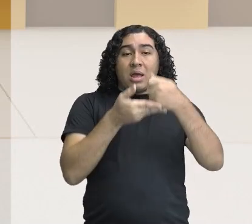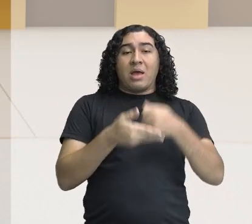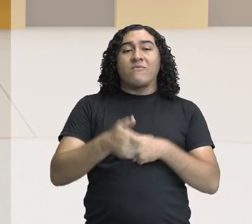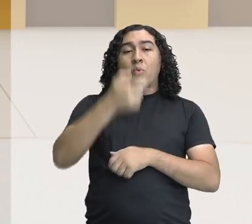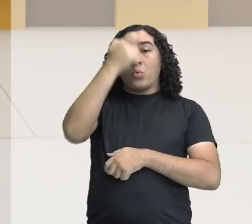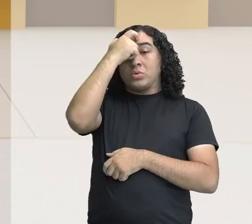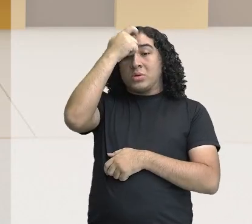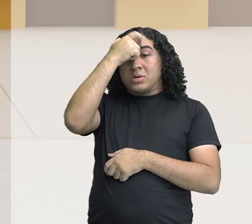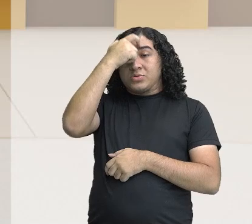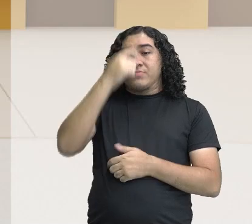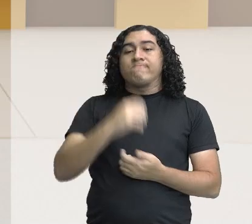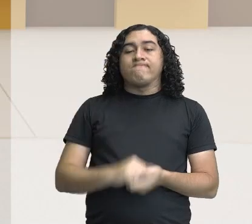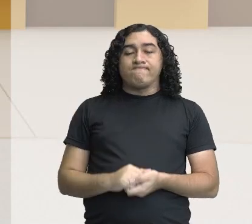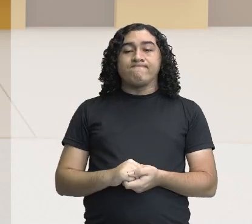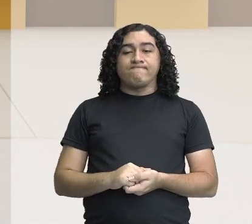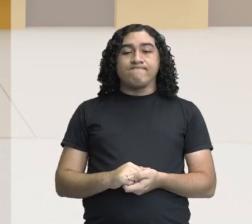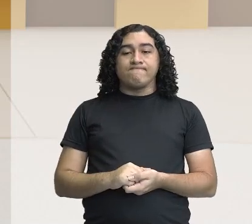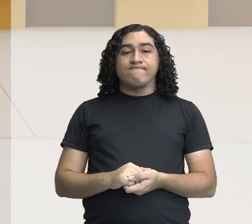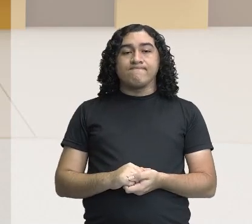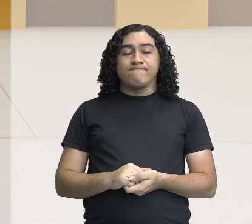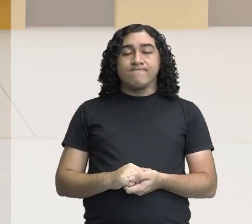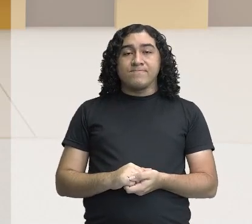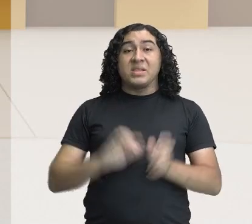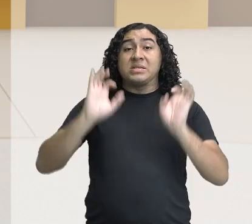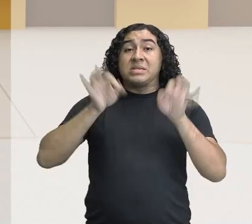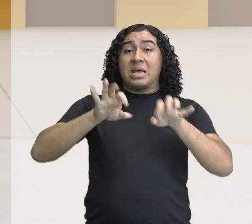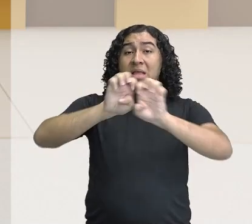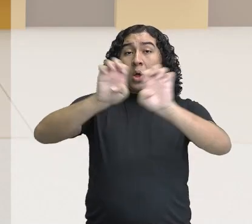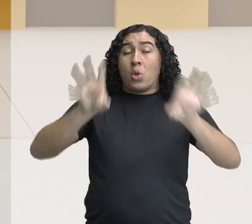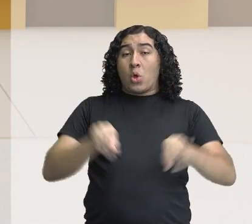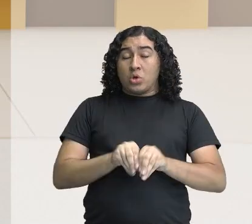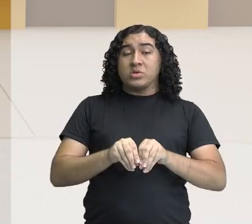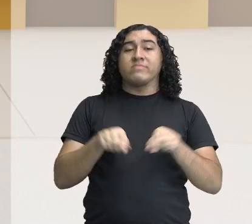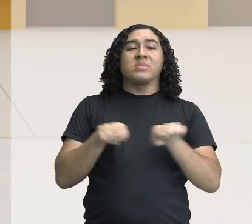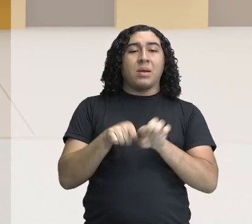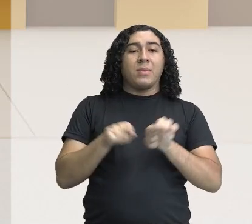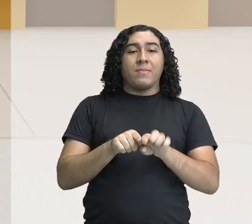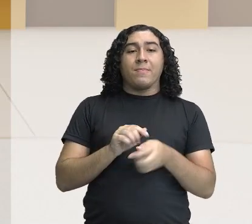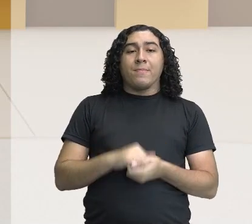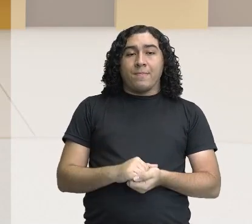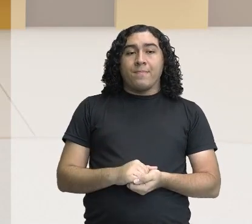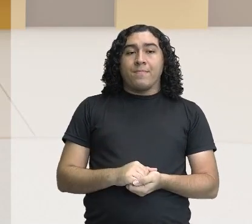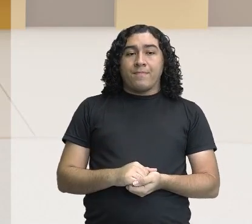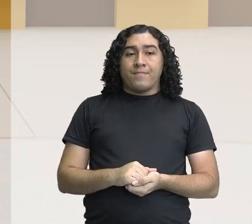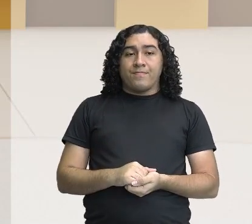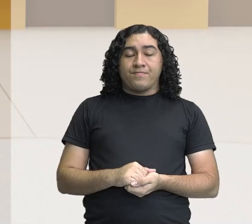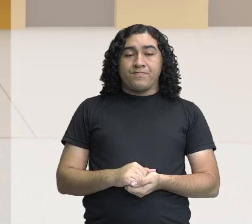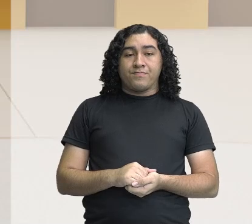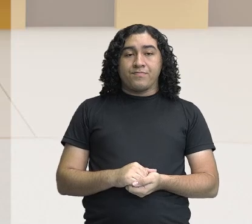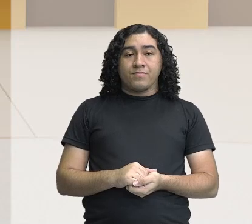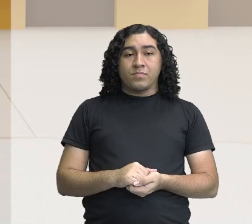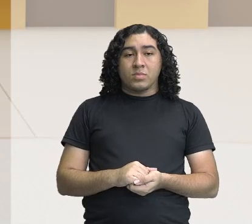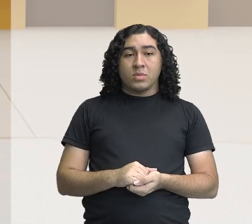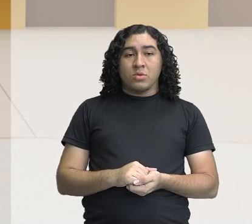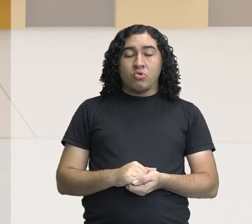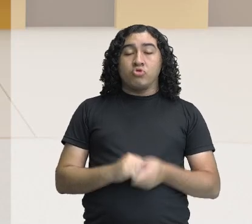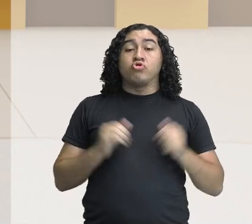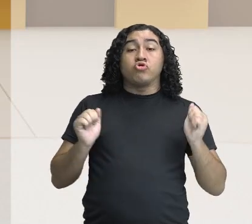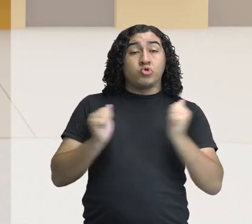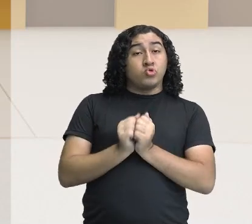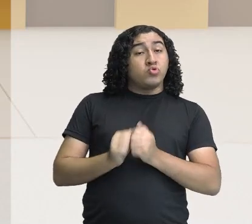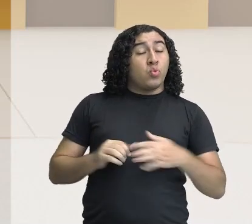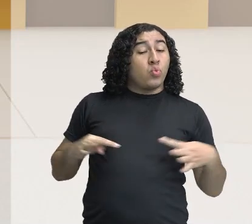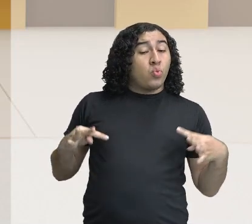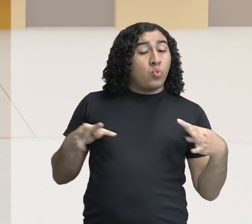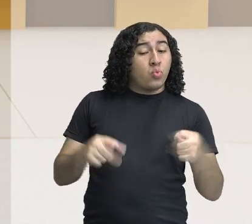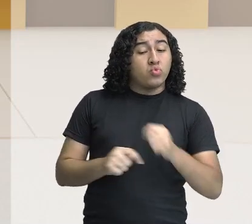maneira consciente, de maneira ecológica. É possível também fazer isso. Né? E junto com isso tudo que nós falamos